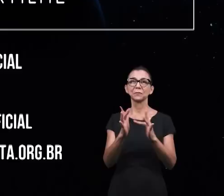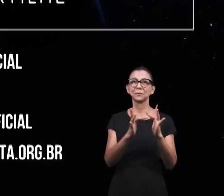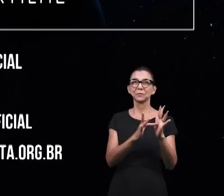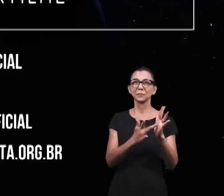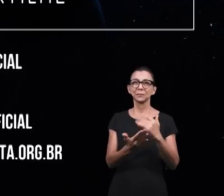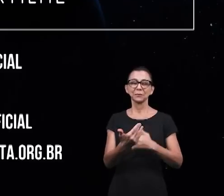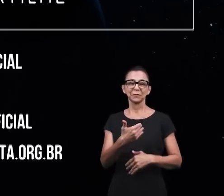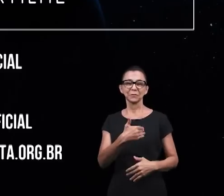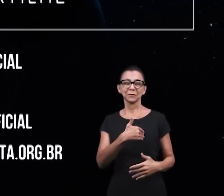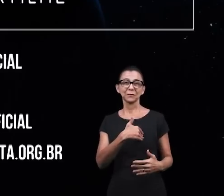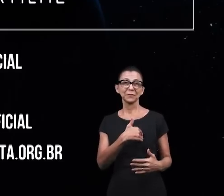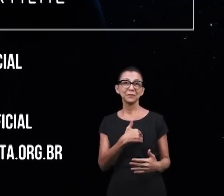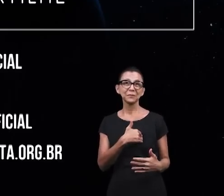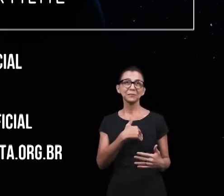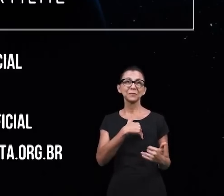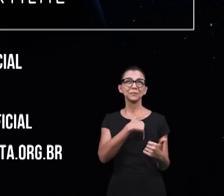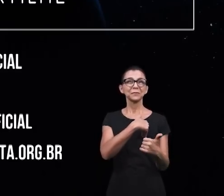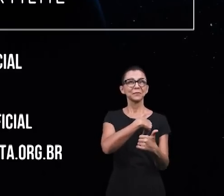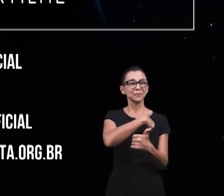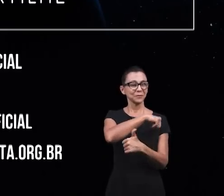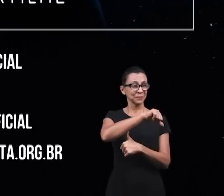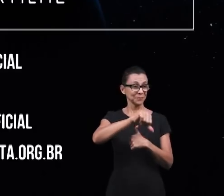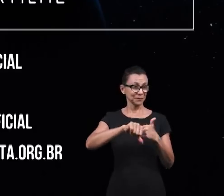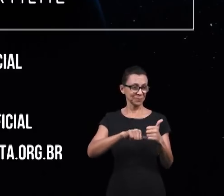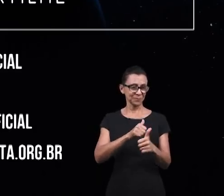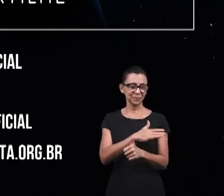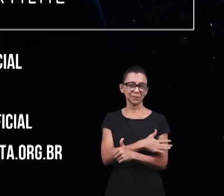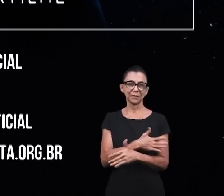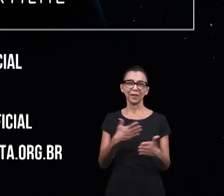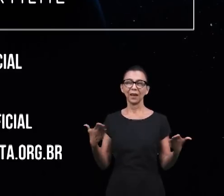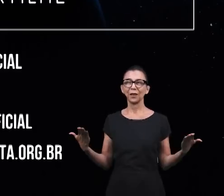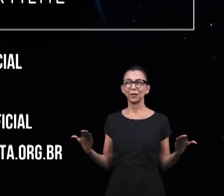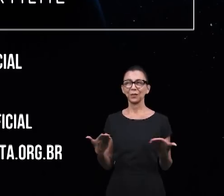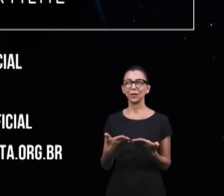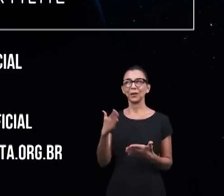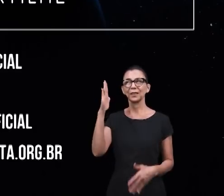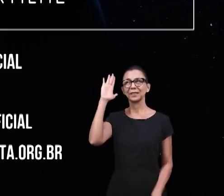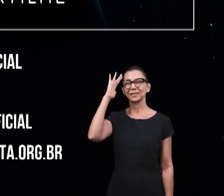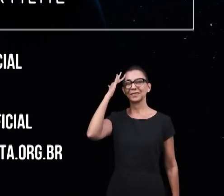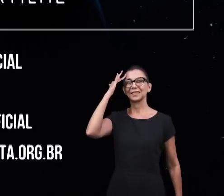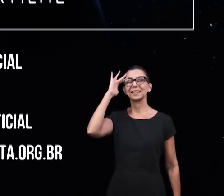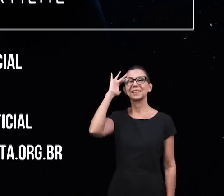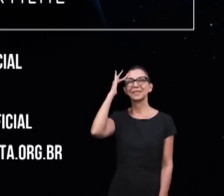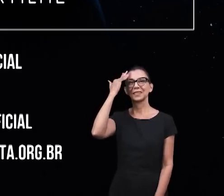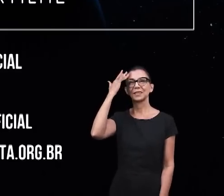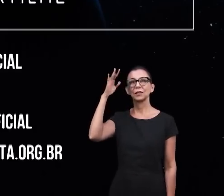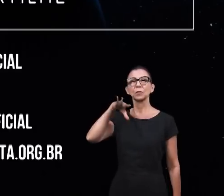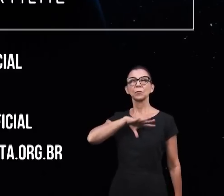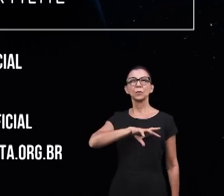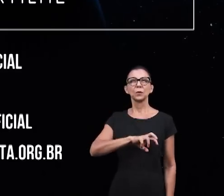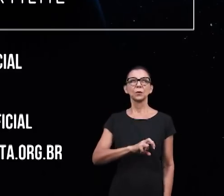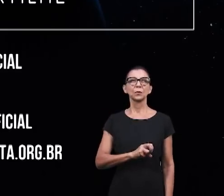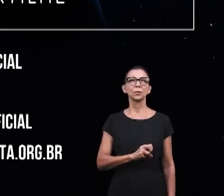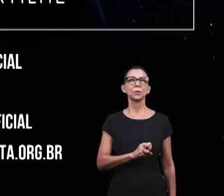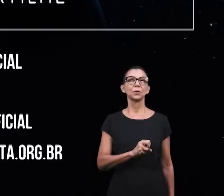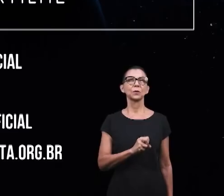Jesus. Nasci de novo pra entender o amor